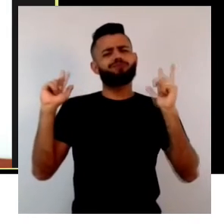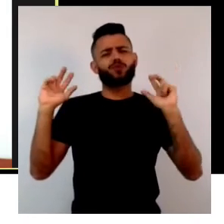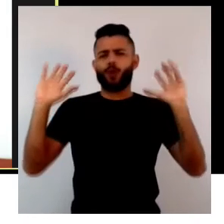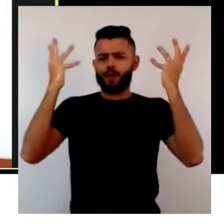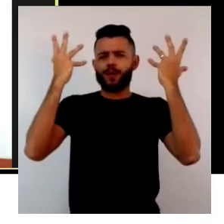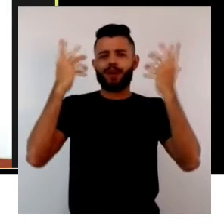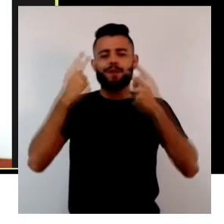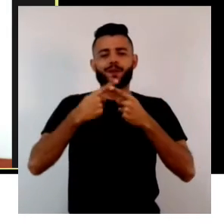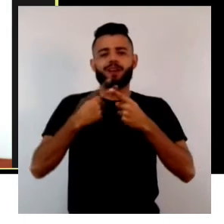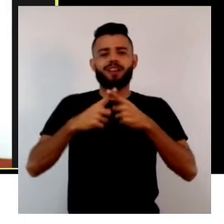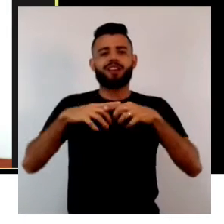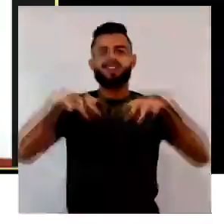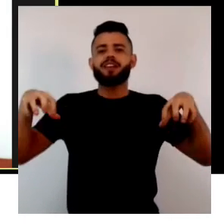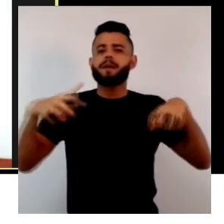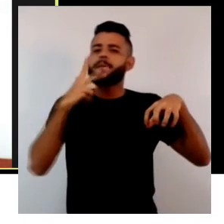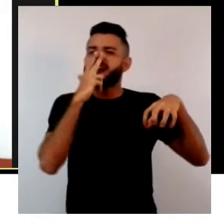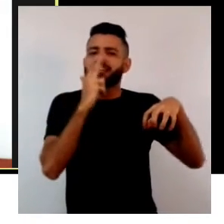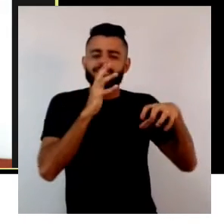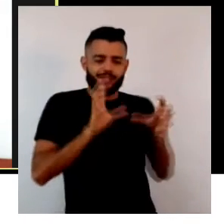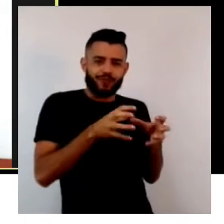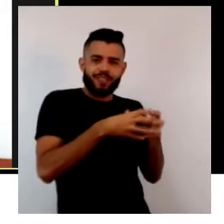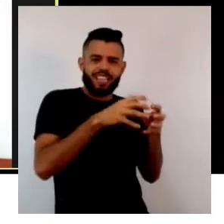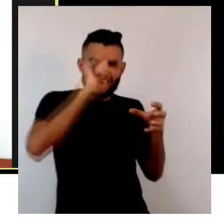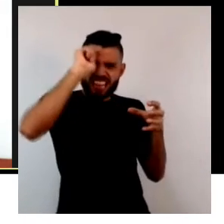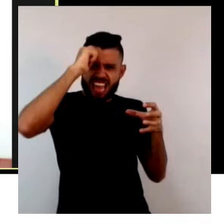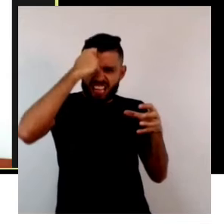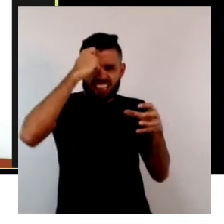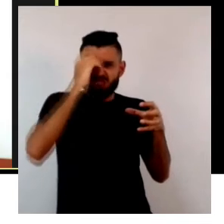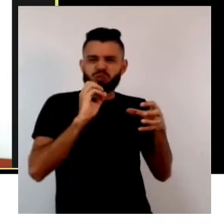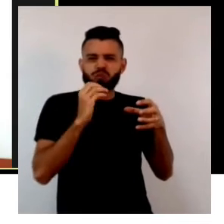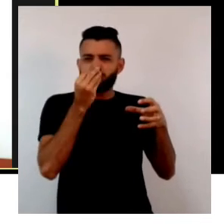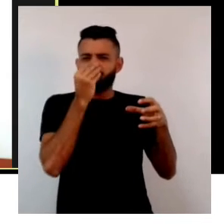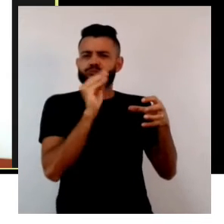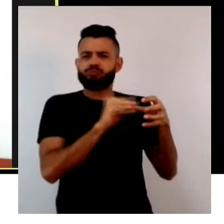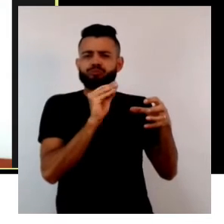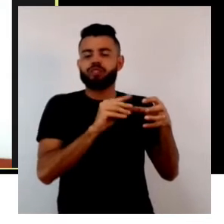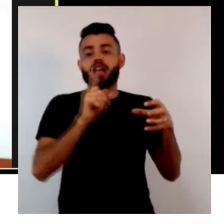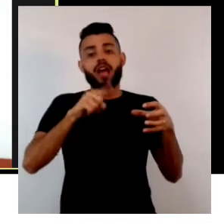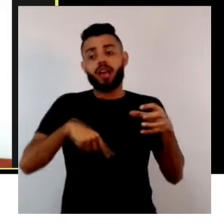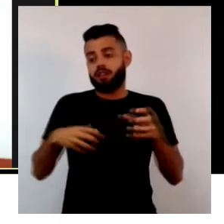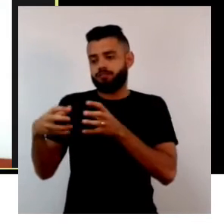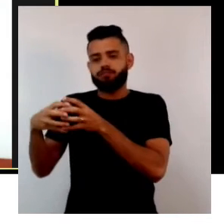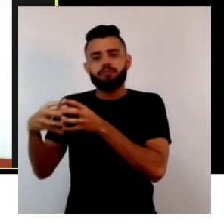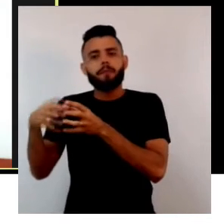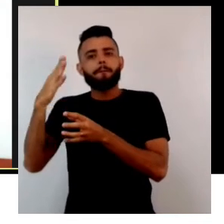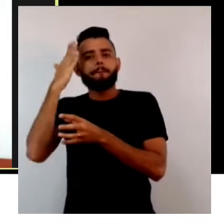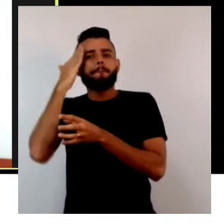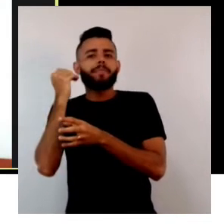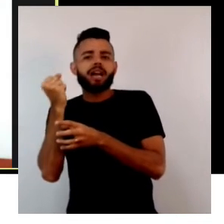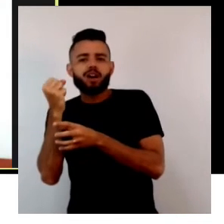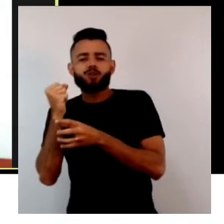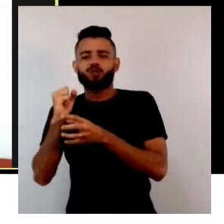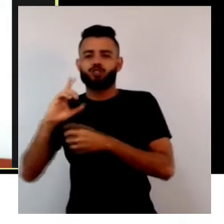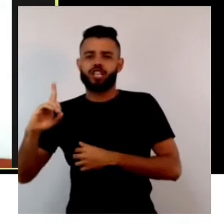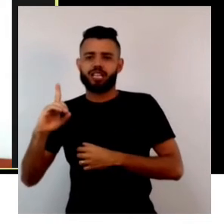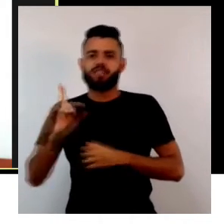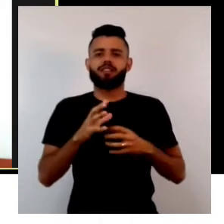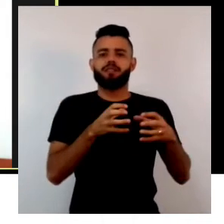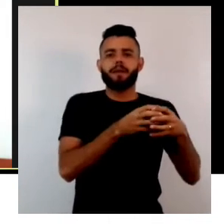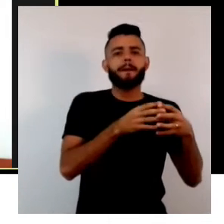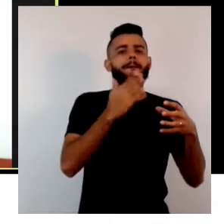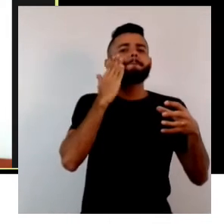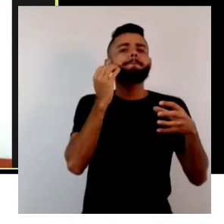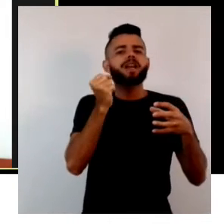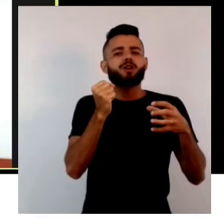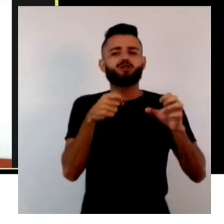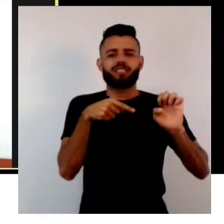comunidade negra. Era uma polarização entre brancos de direita e brancos de esquerda. a gente estava fora do jogo. A gente não era